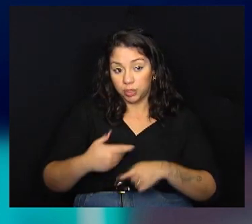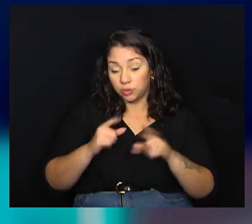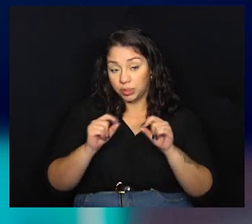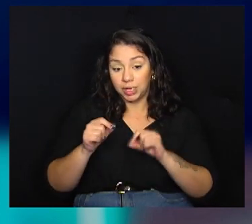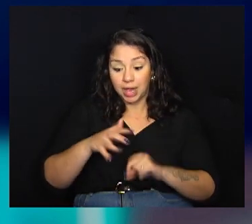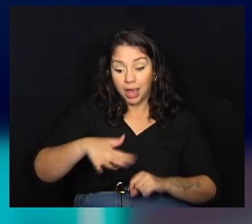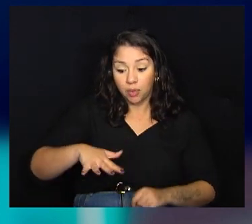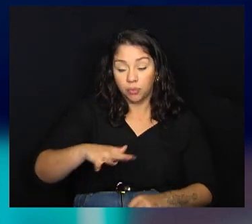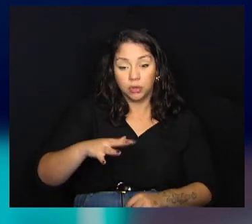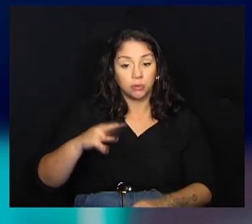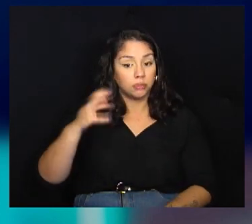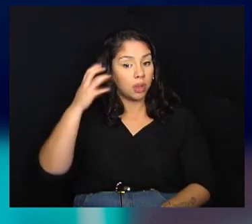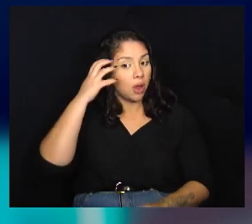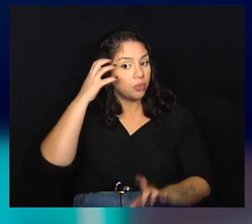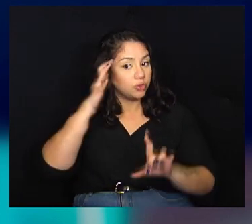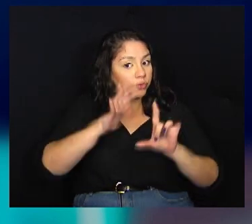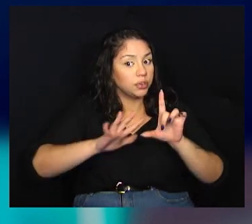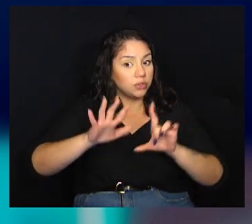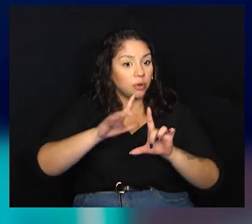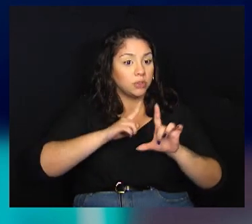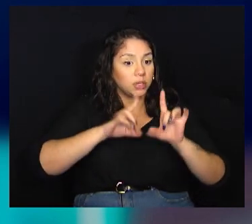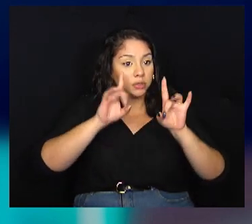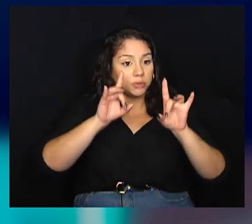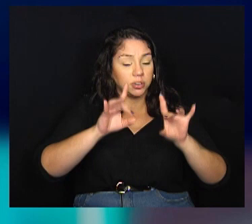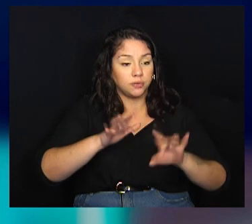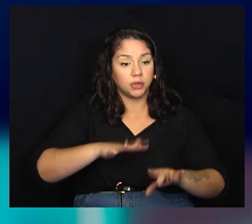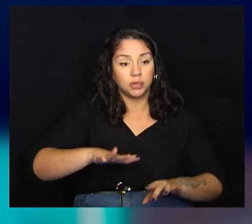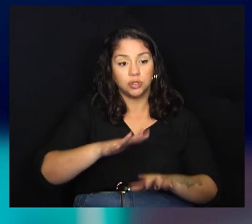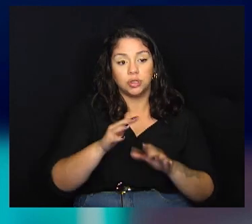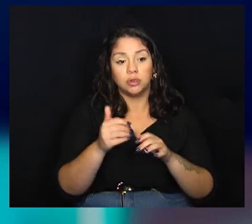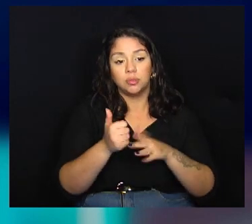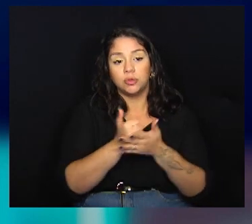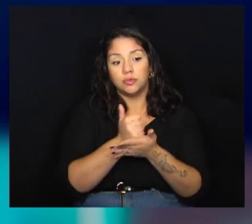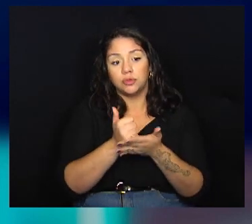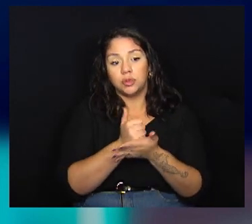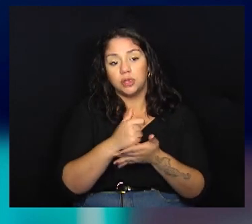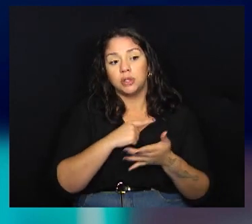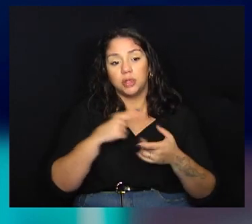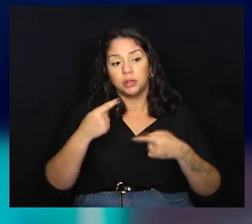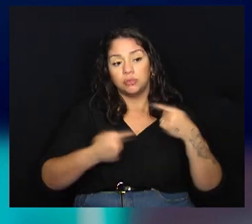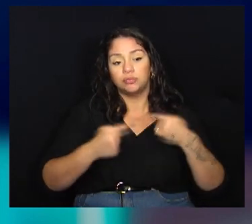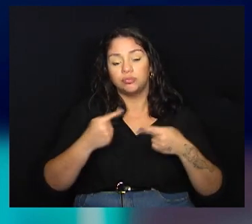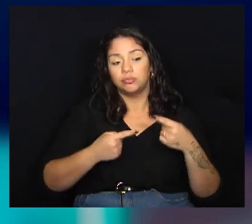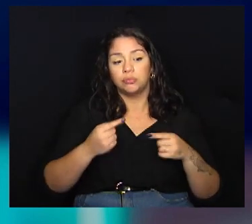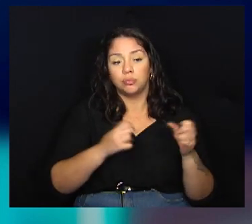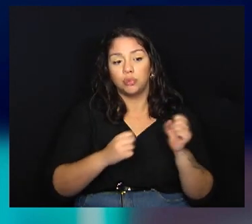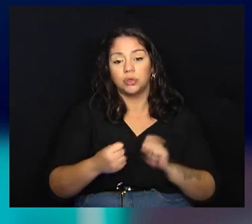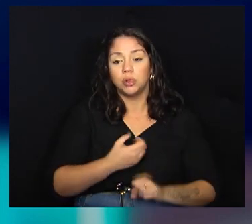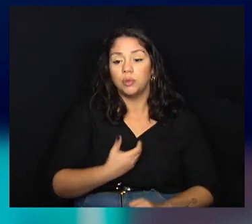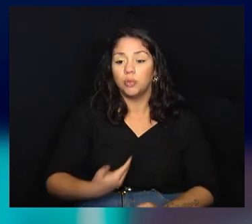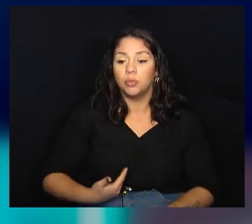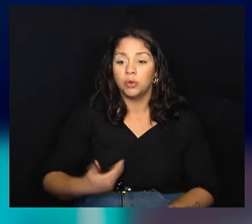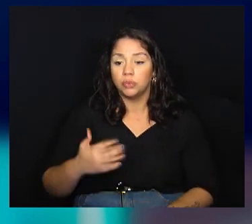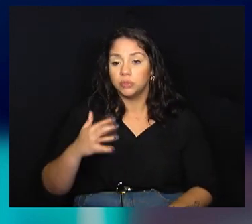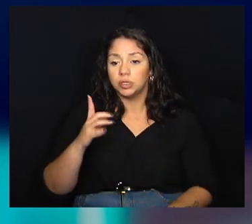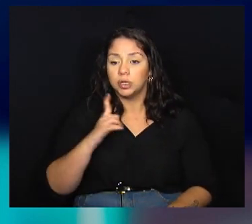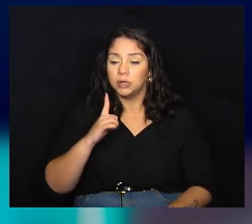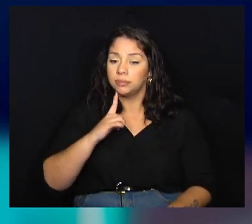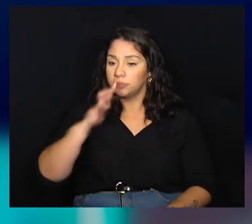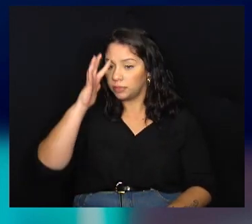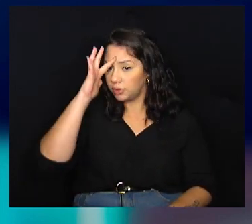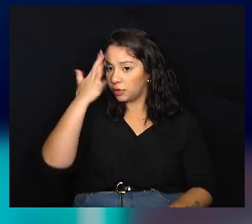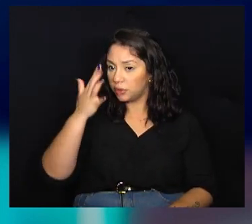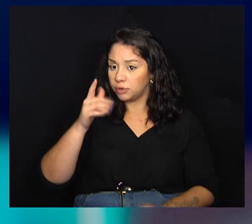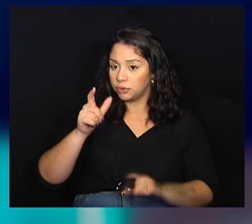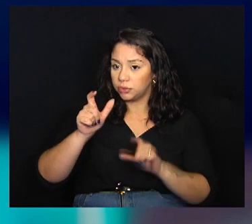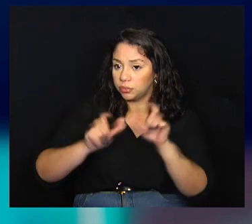audiovisual tem suas especificidades e esses profissionais podem, num diálogo com o poder público, levar essas demandas desses